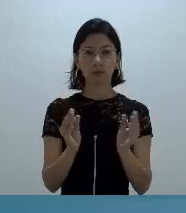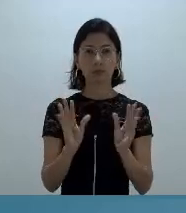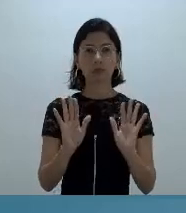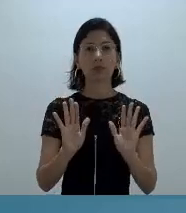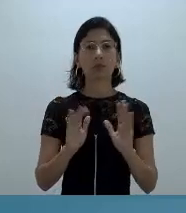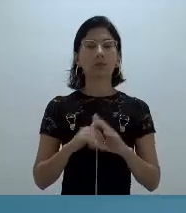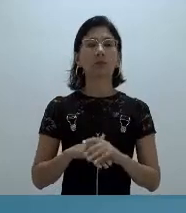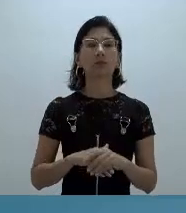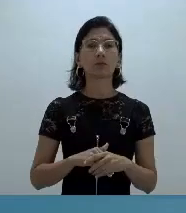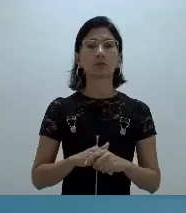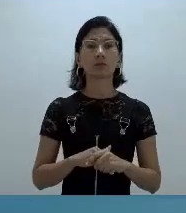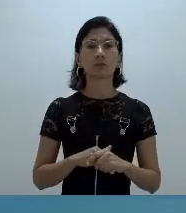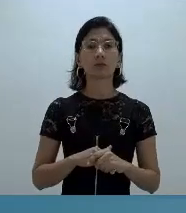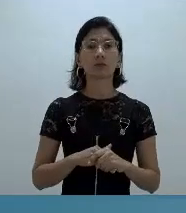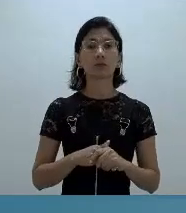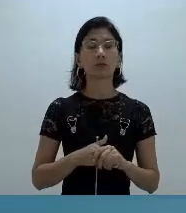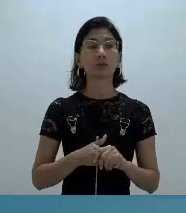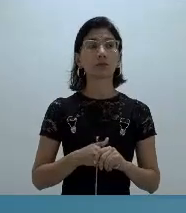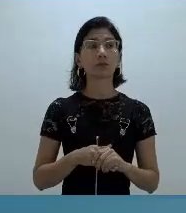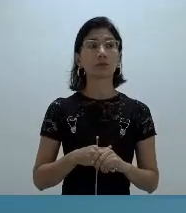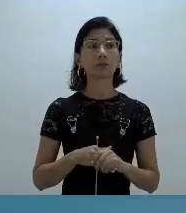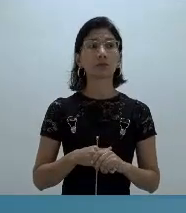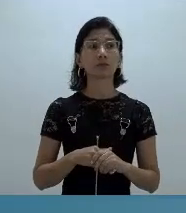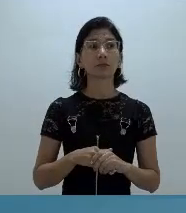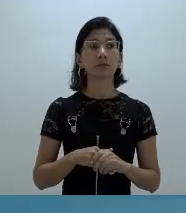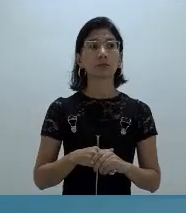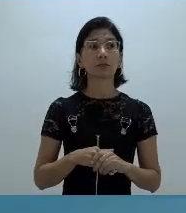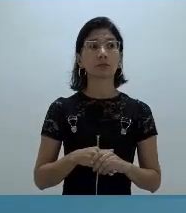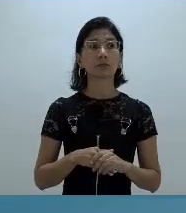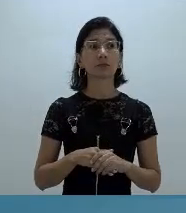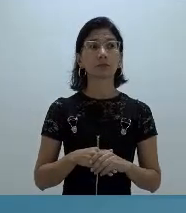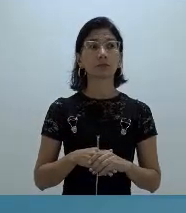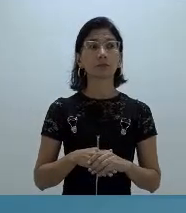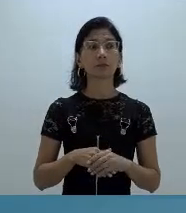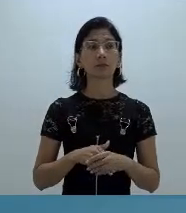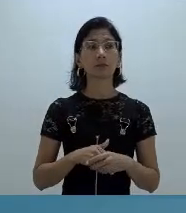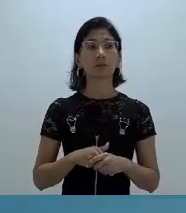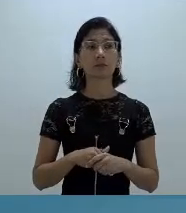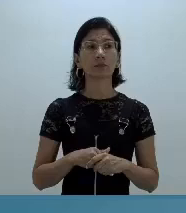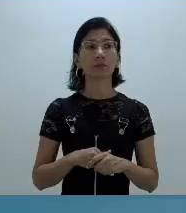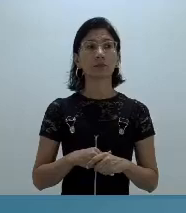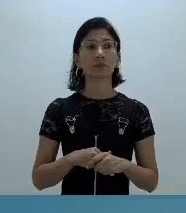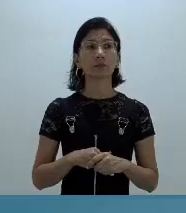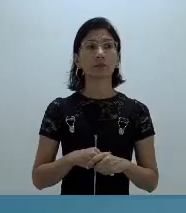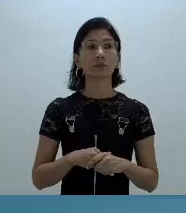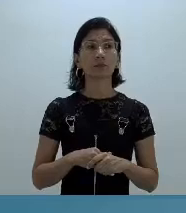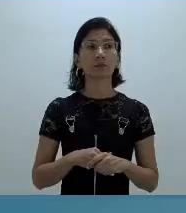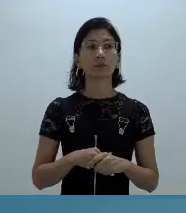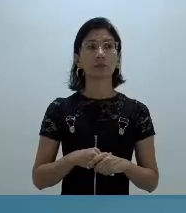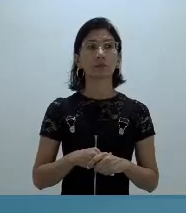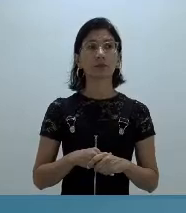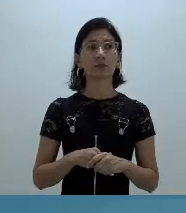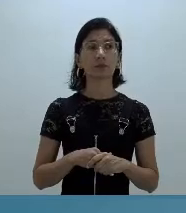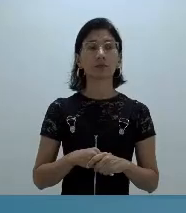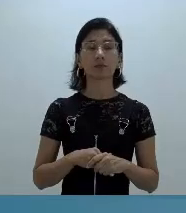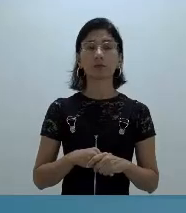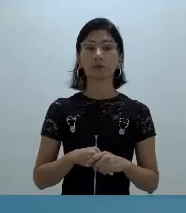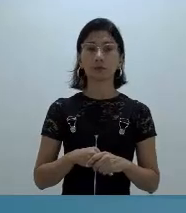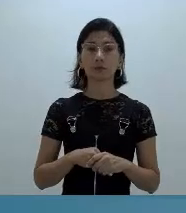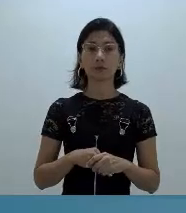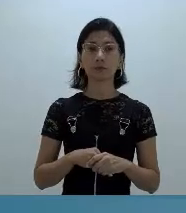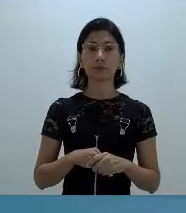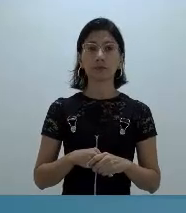parte contínua. Pois bem, a resignação não merece prosperar, pois, como bem explicado pela segunda turma de direito